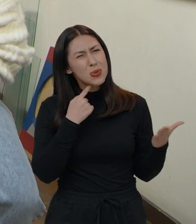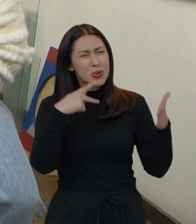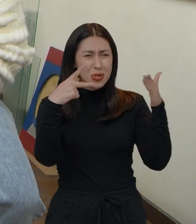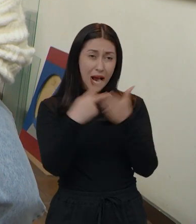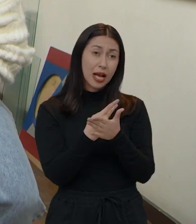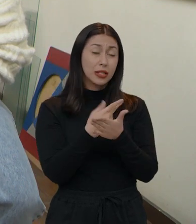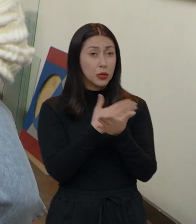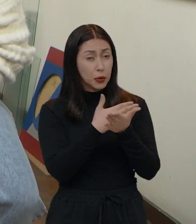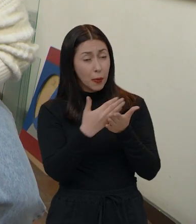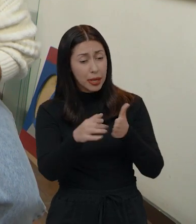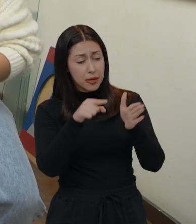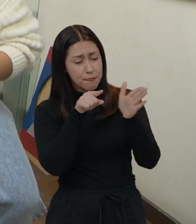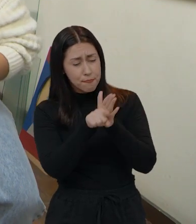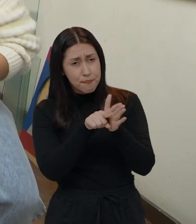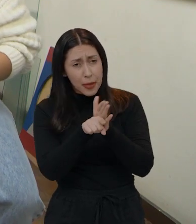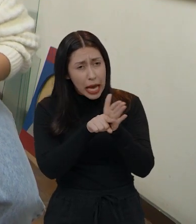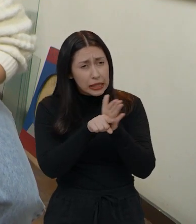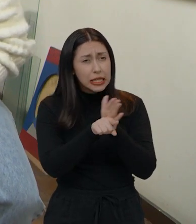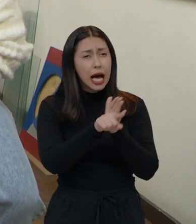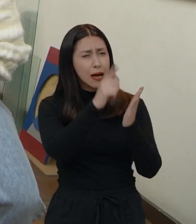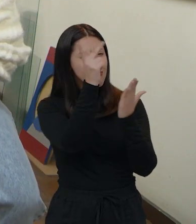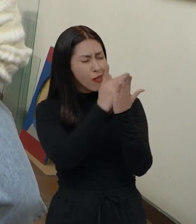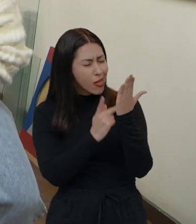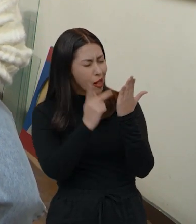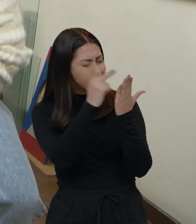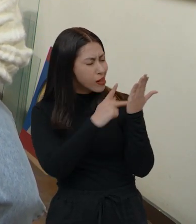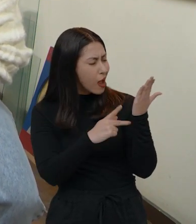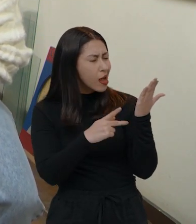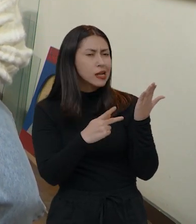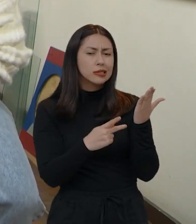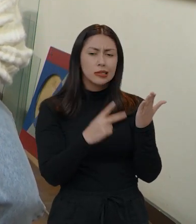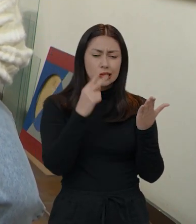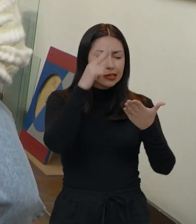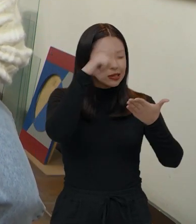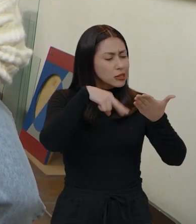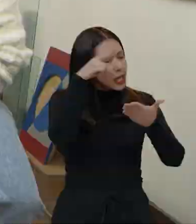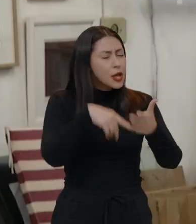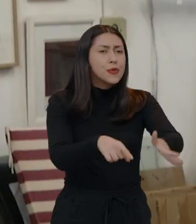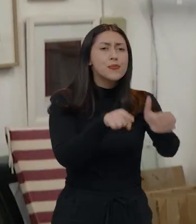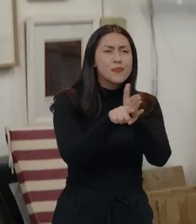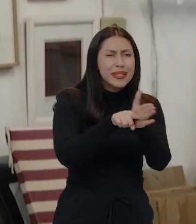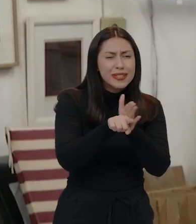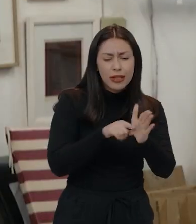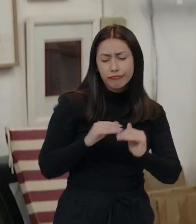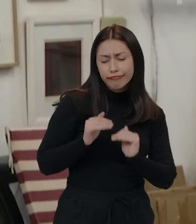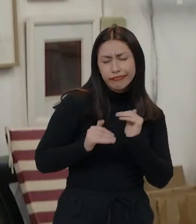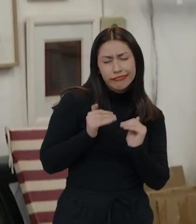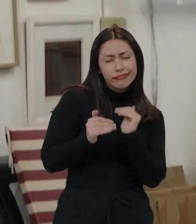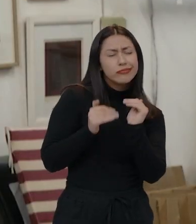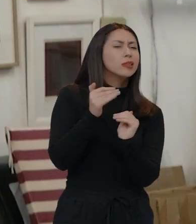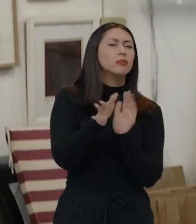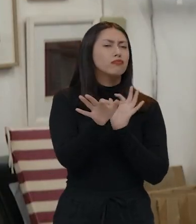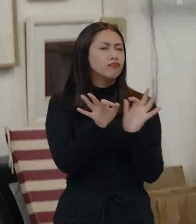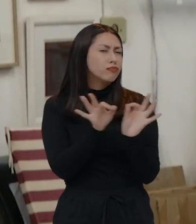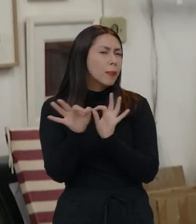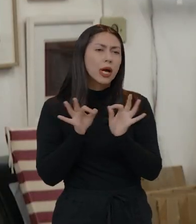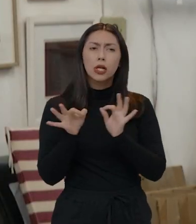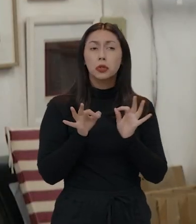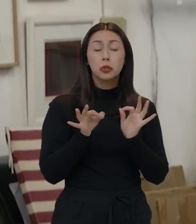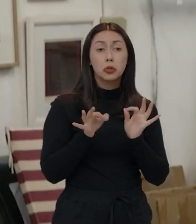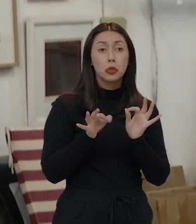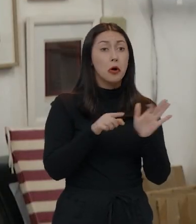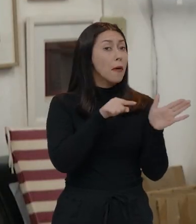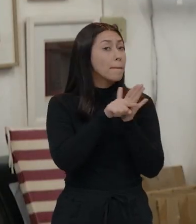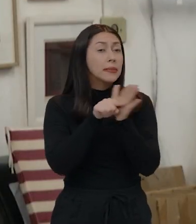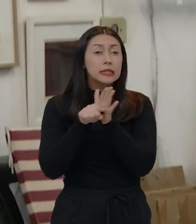começa a pesquisar, estudar, desenhando, e lendo, e vendo, pesquisando. Vai desenvolvendo, vai atrás de outras